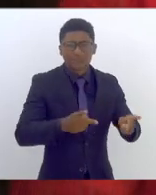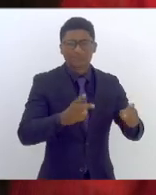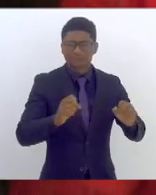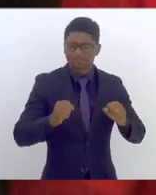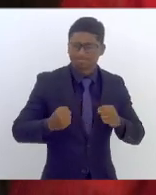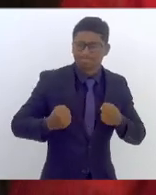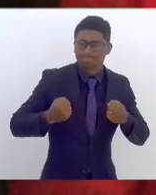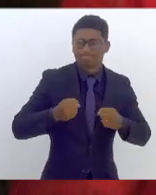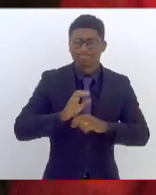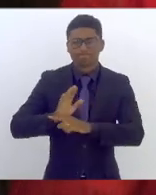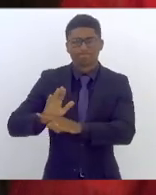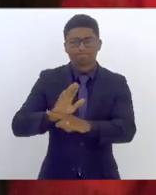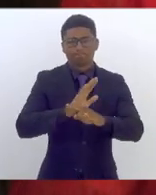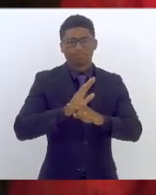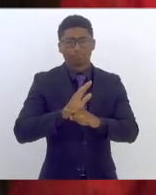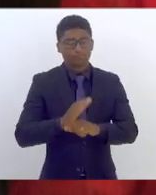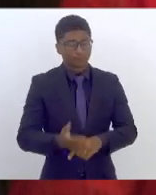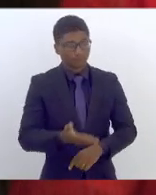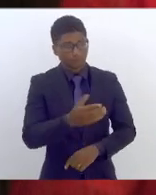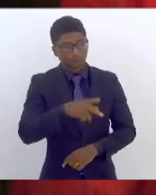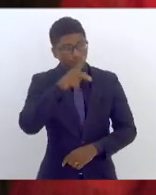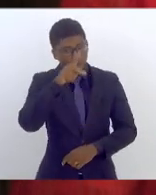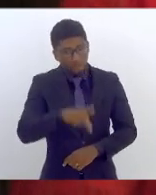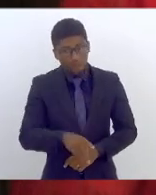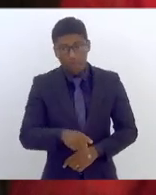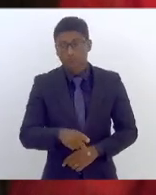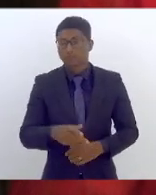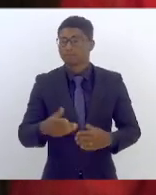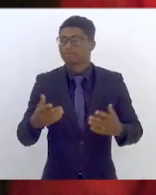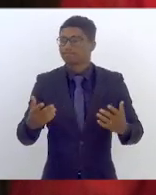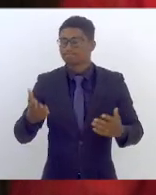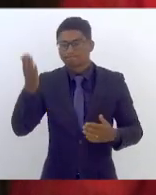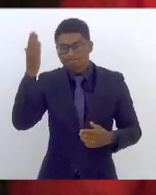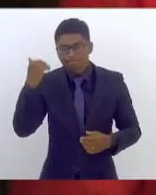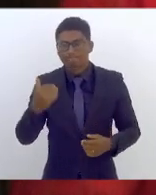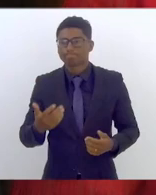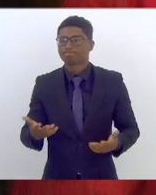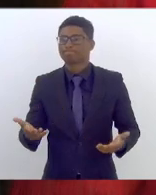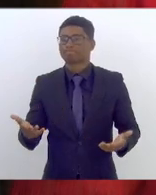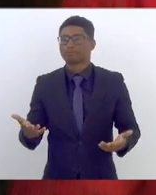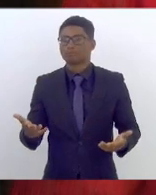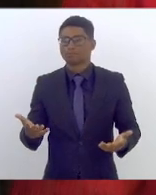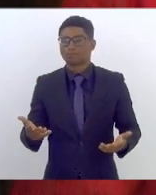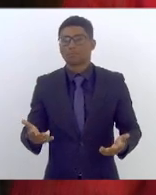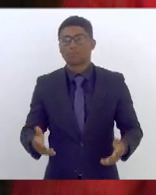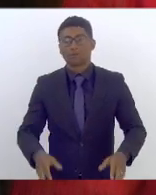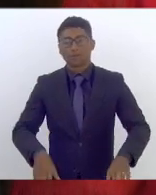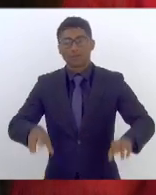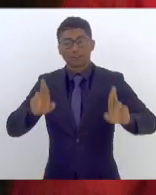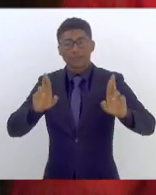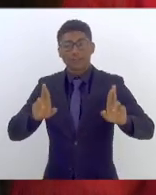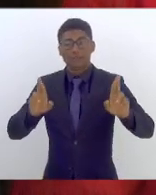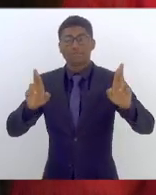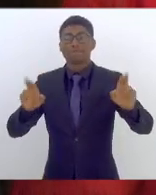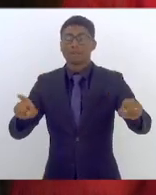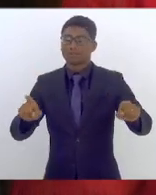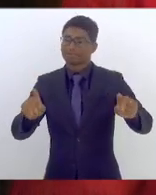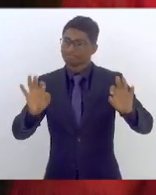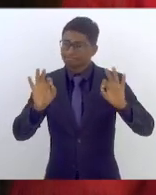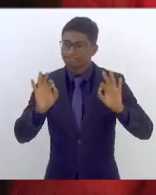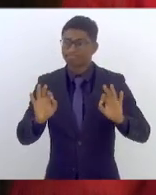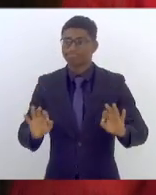por ter vossa excelência aqui na presidência da casa sabemos muito bem da diferença que ocorreu para